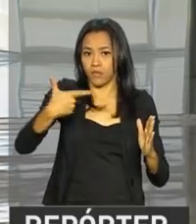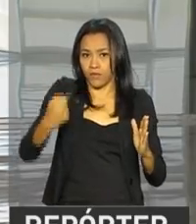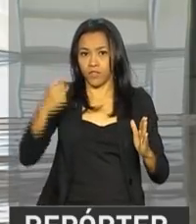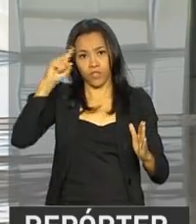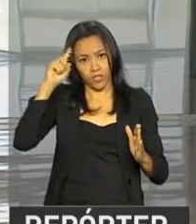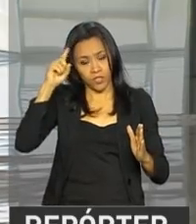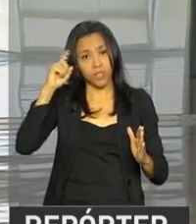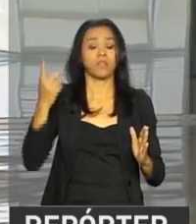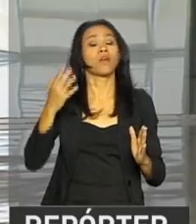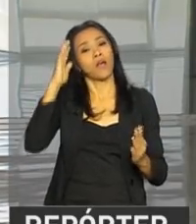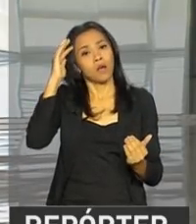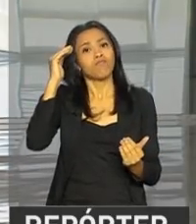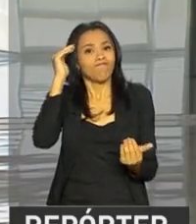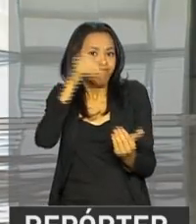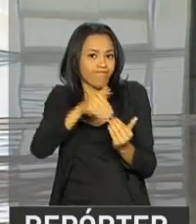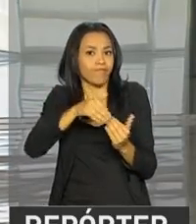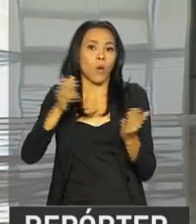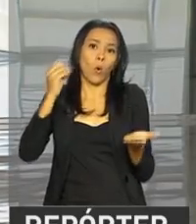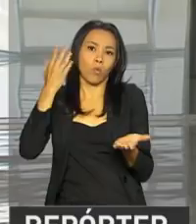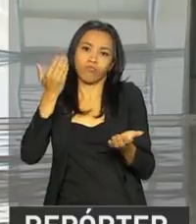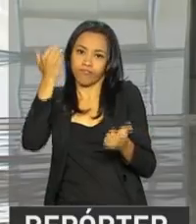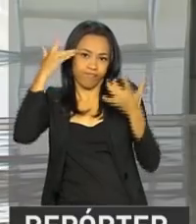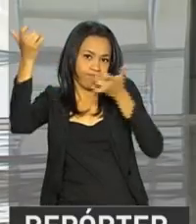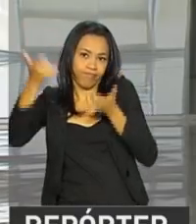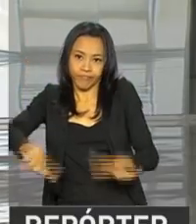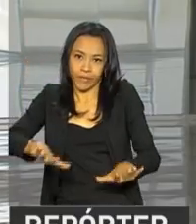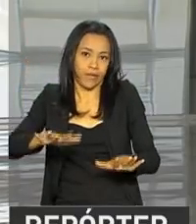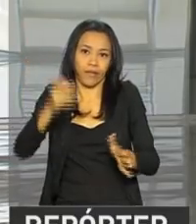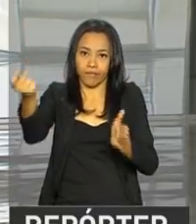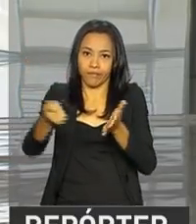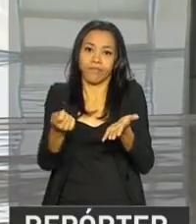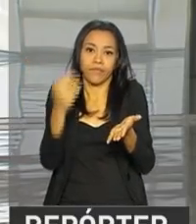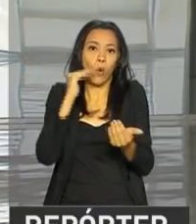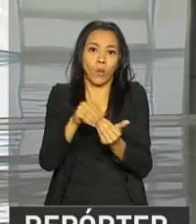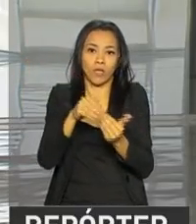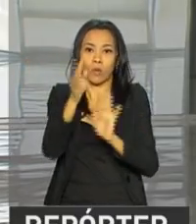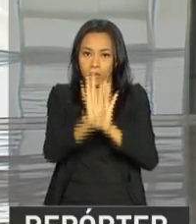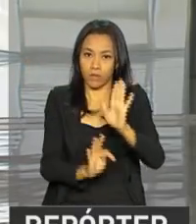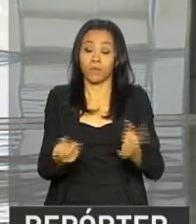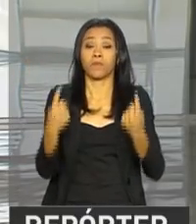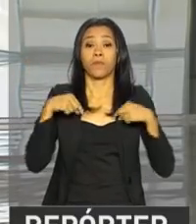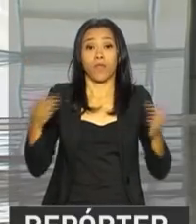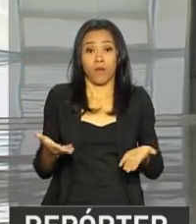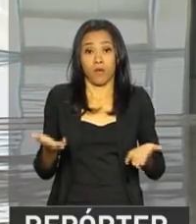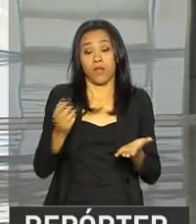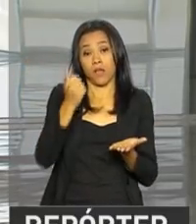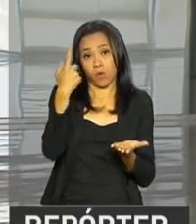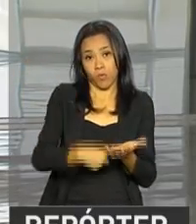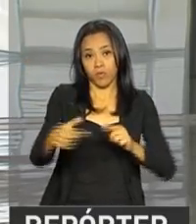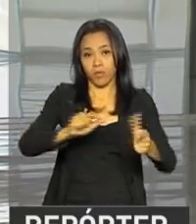rejeitar o texto da medida provisória agora falando sobre a agenda do presidente michel temer agora pela manhã